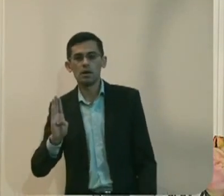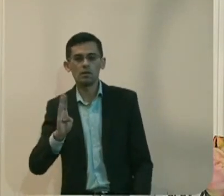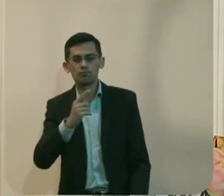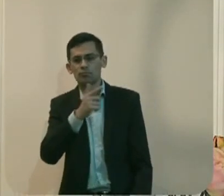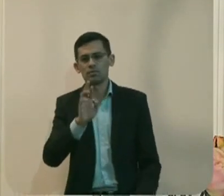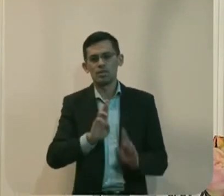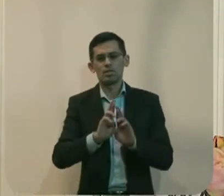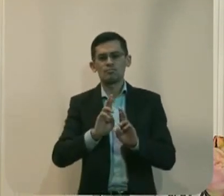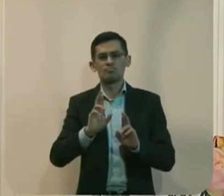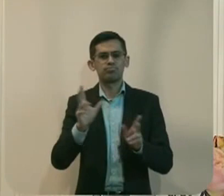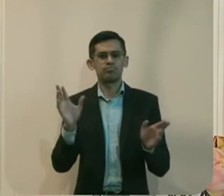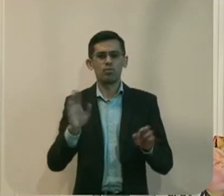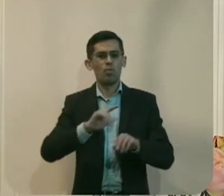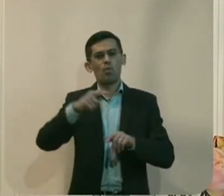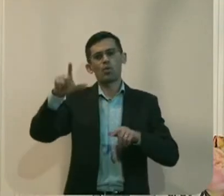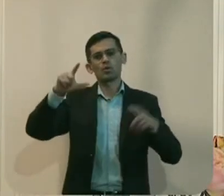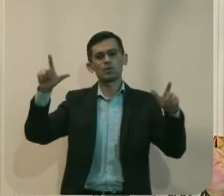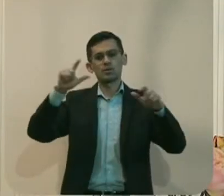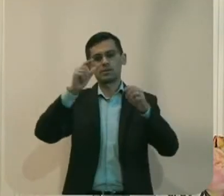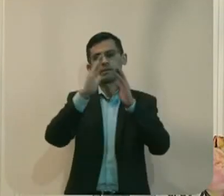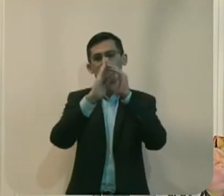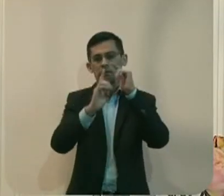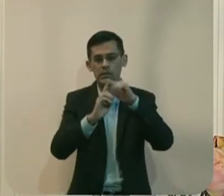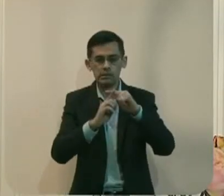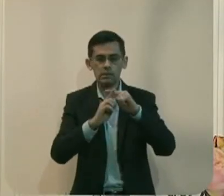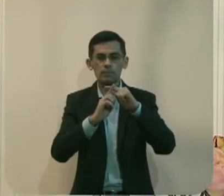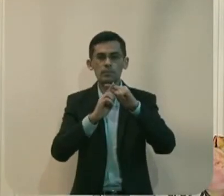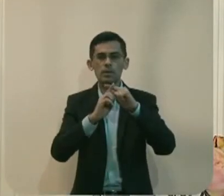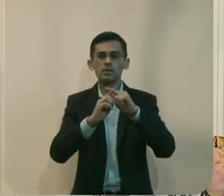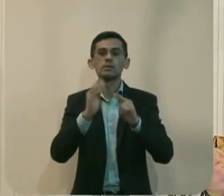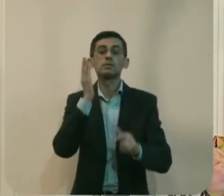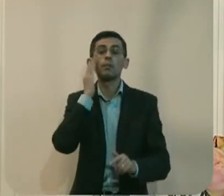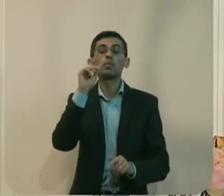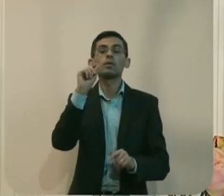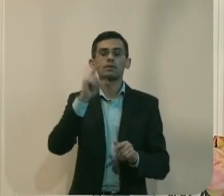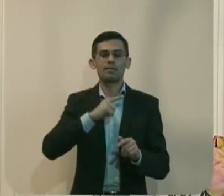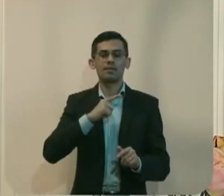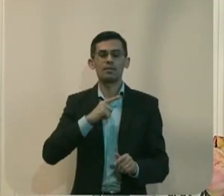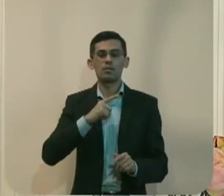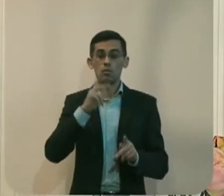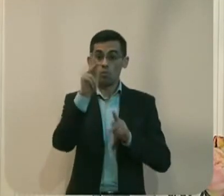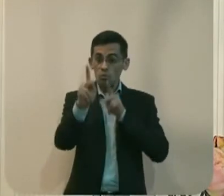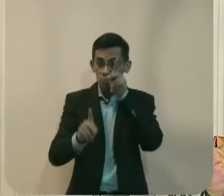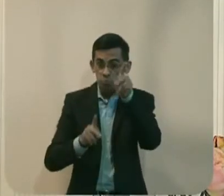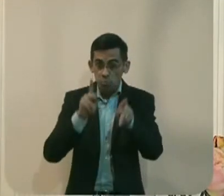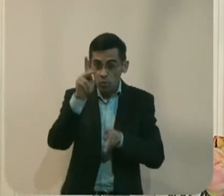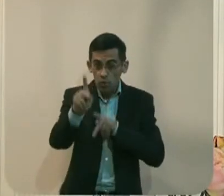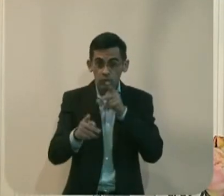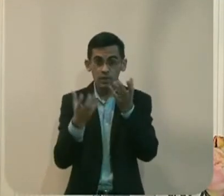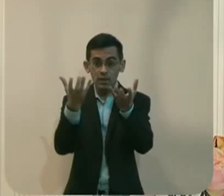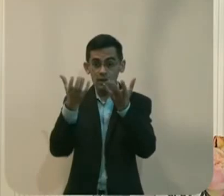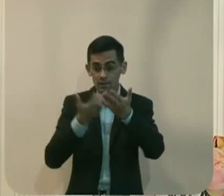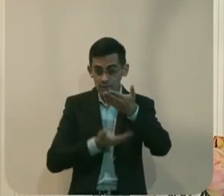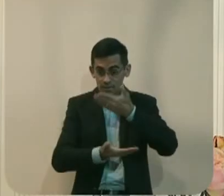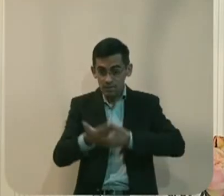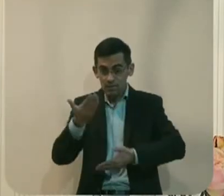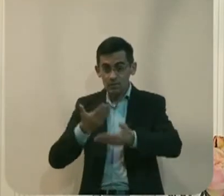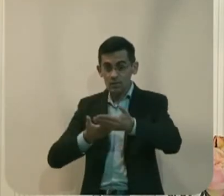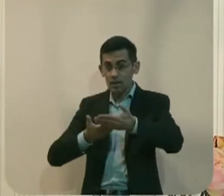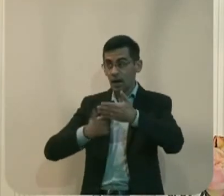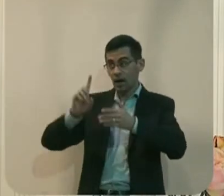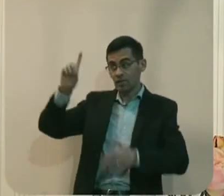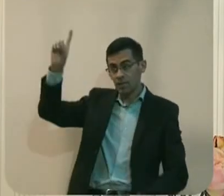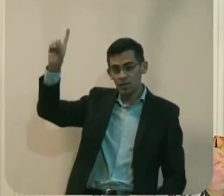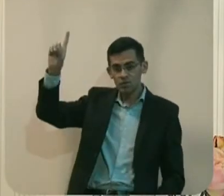não tinha qualquer outra denominação. Sabe o que tinha? Um povo que queria servir a Deus